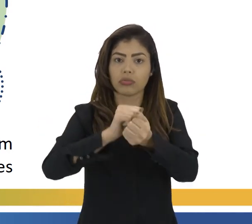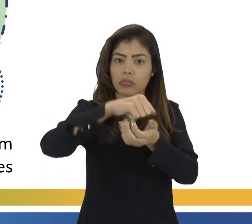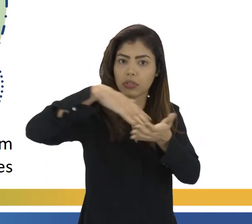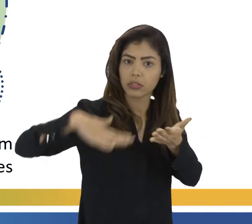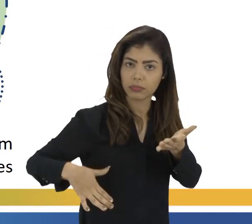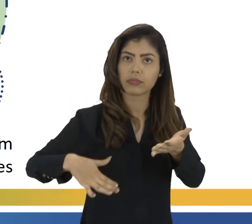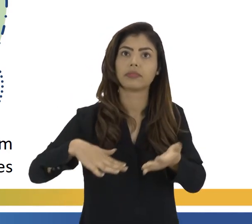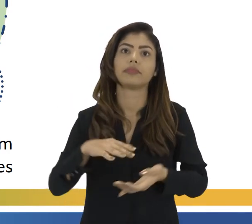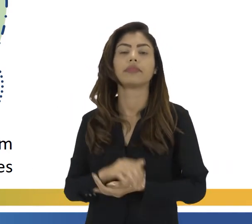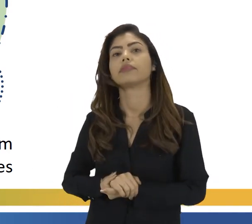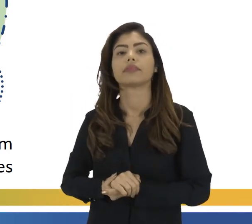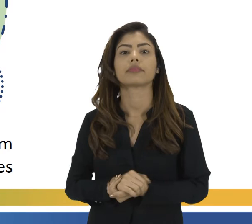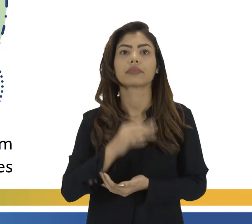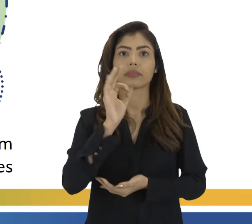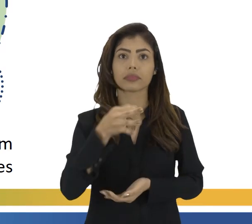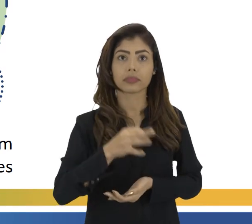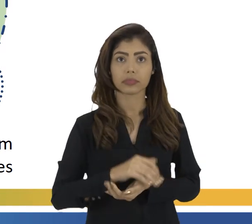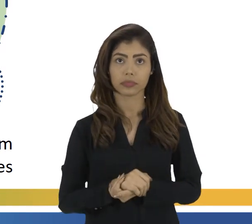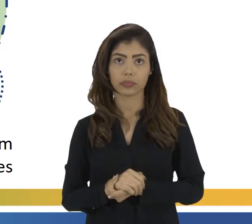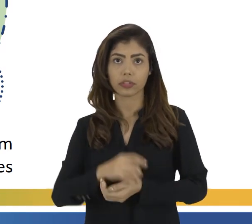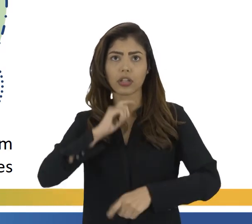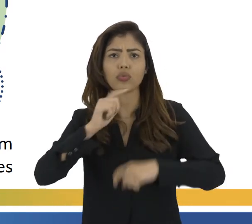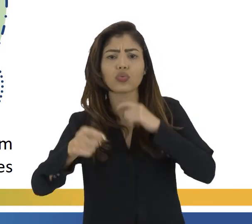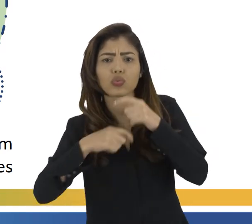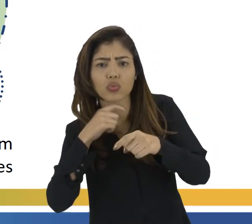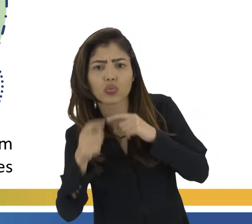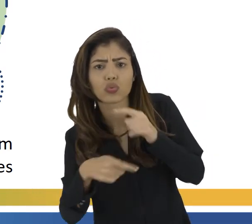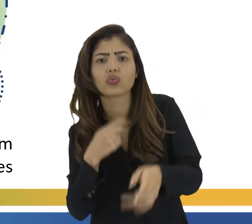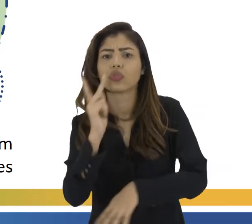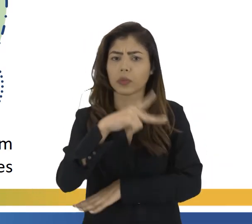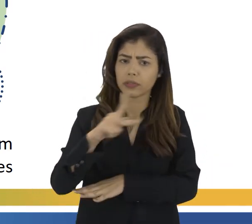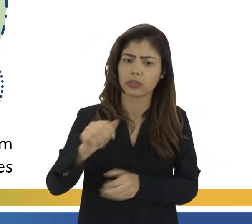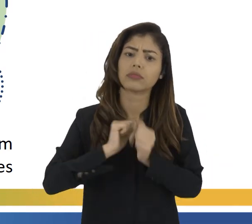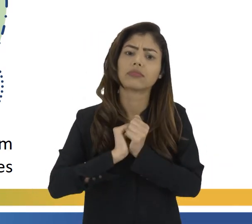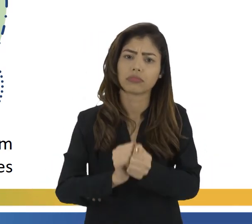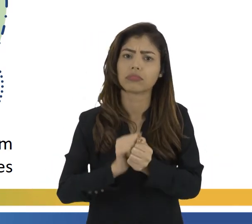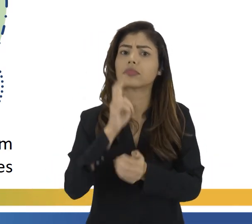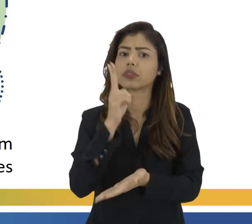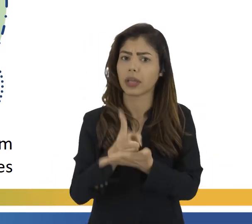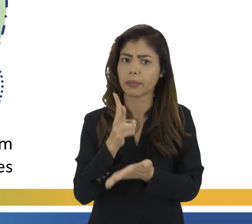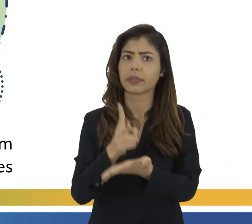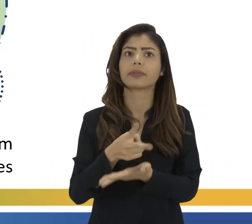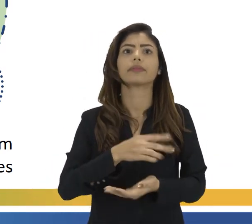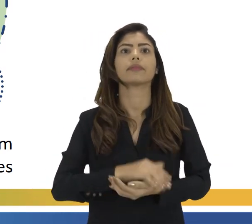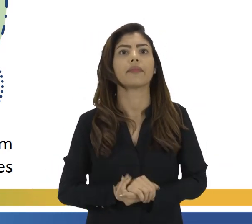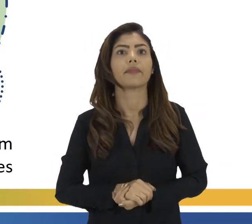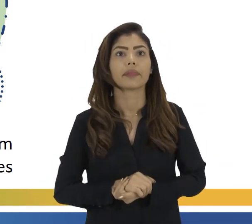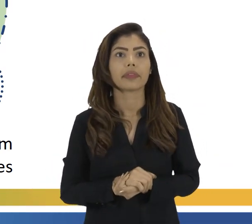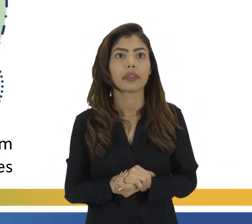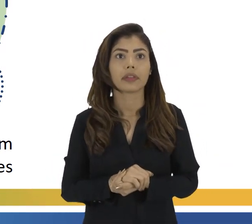atividades, certo? Tire as dúvidas com seus professores.